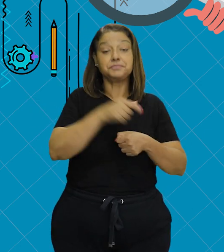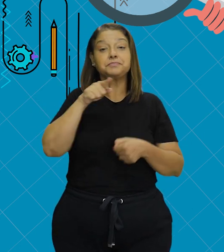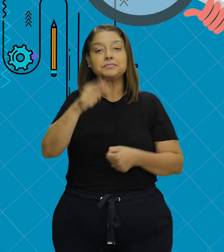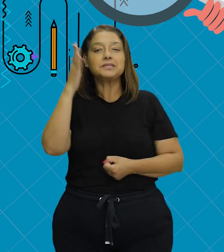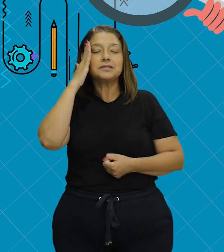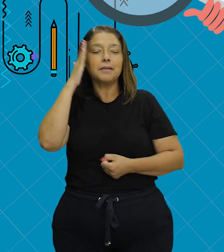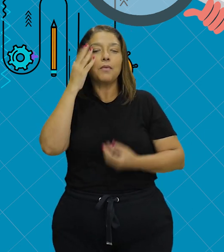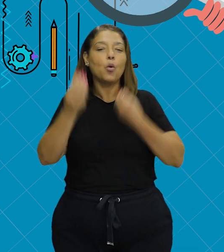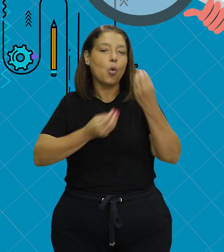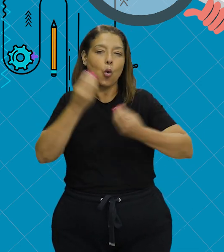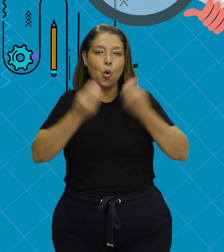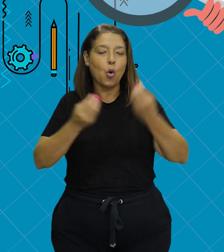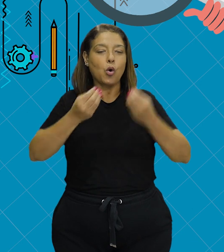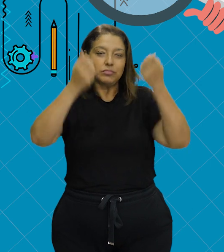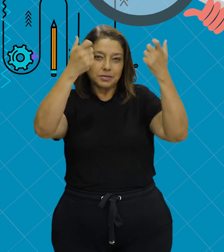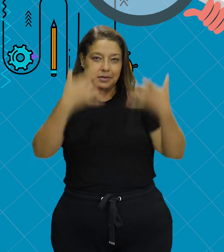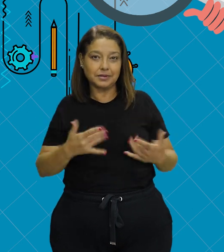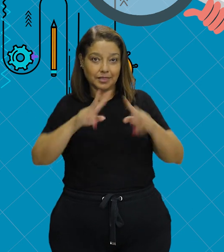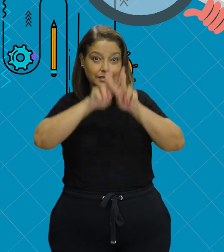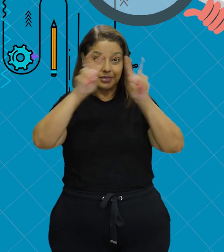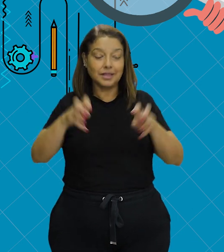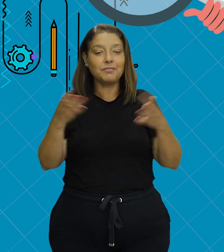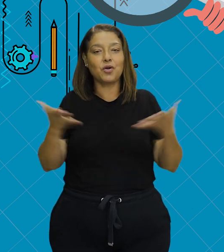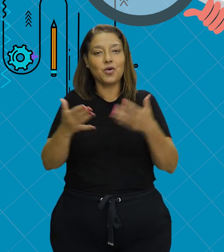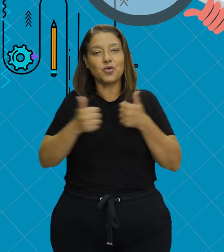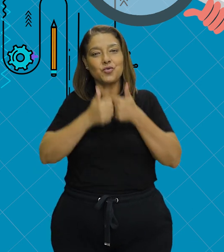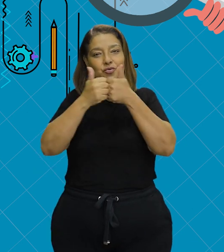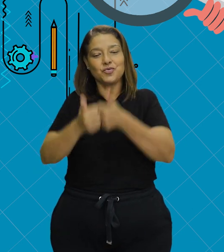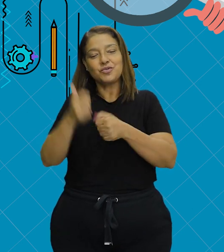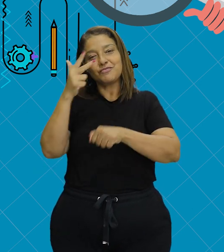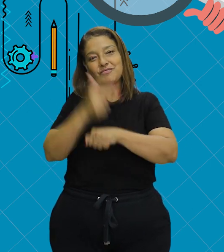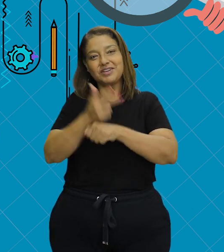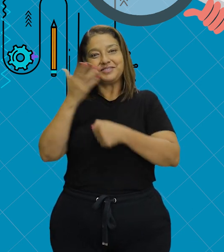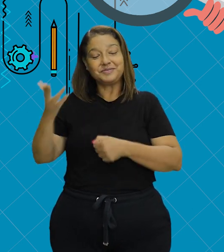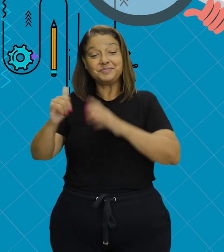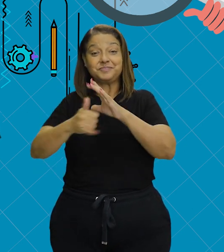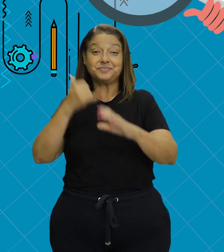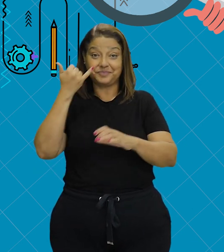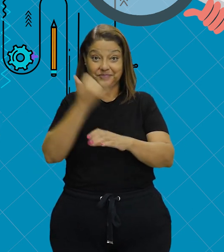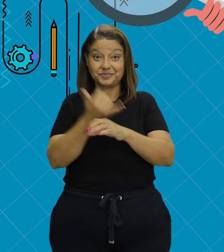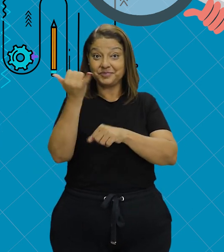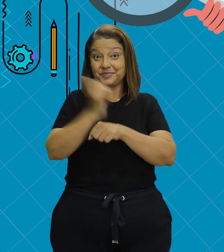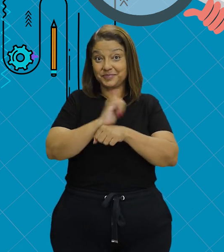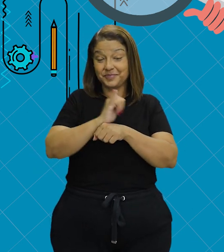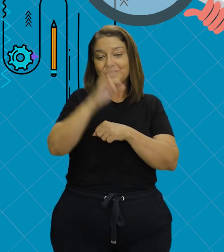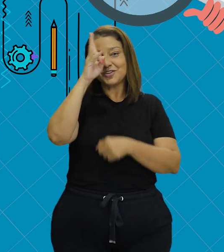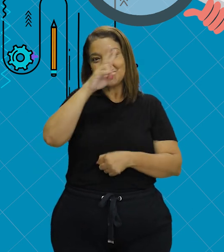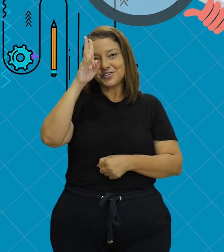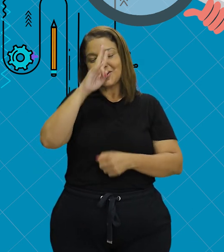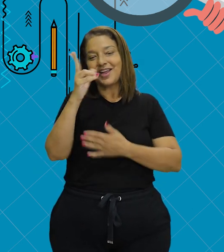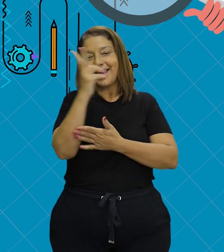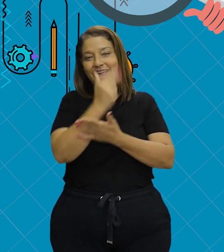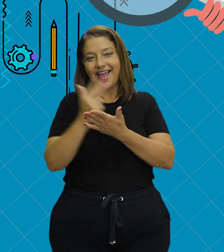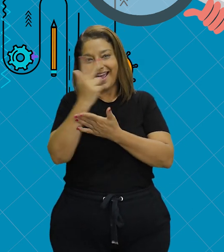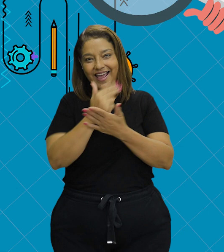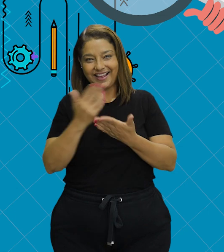ditadura civil-militar no Brasil, acompanharemos juntos a um vídeo do canal do YouTube